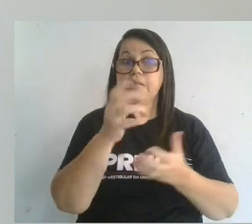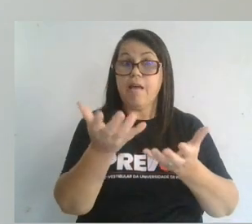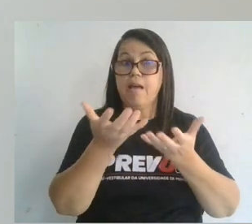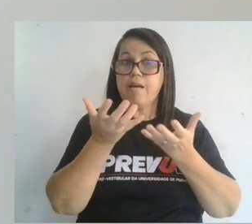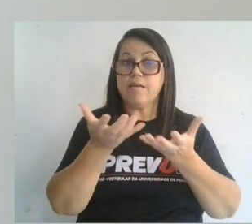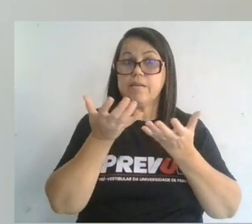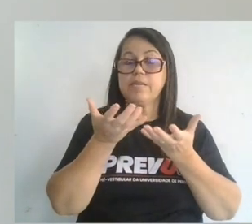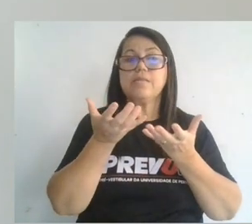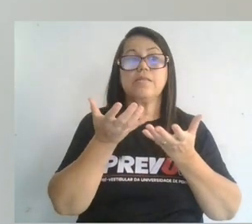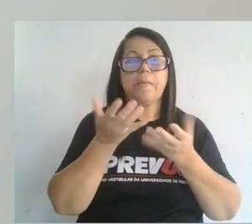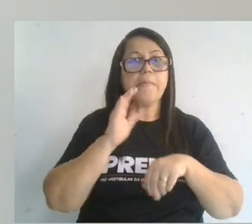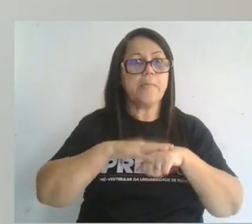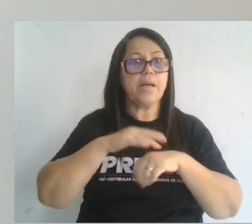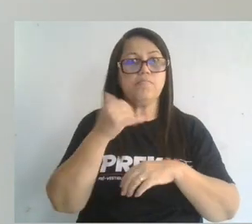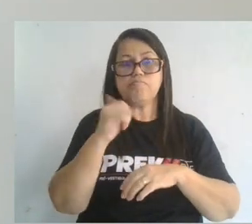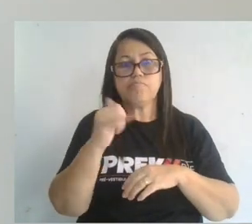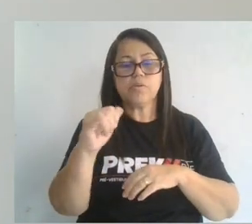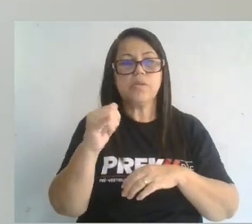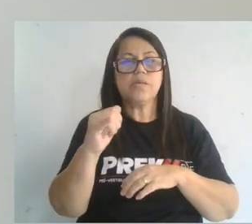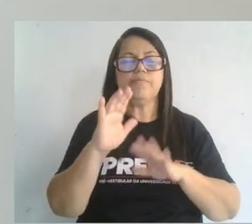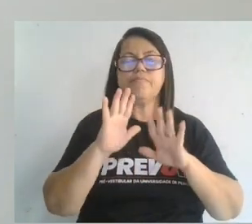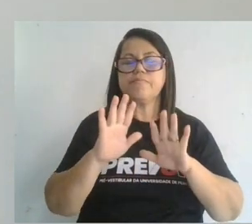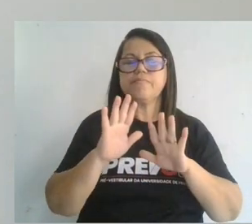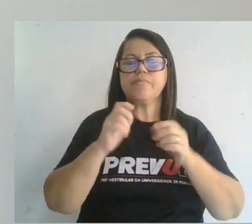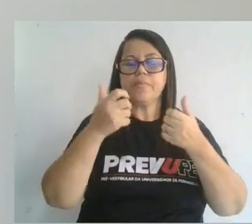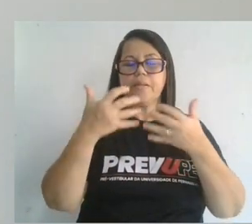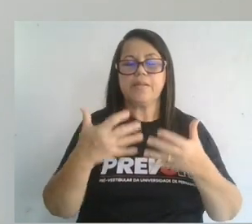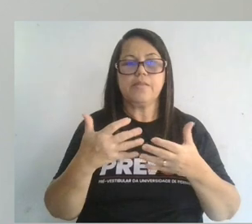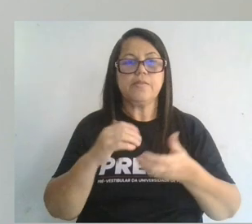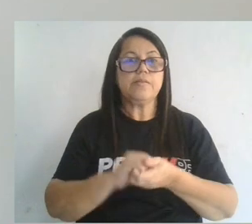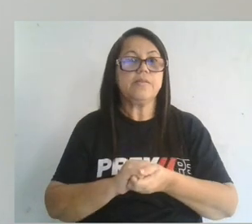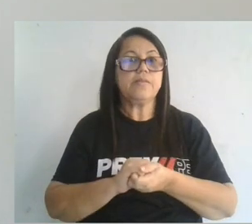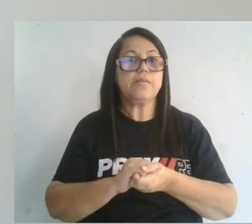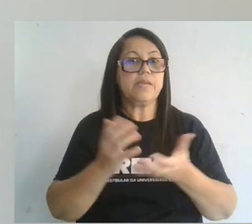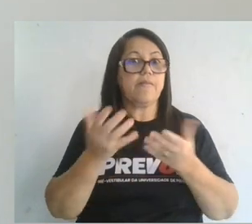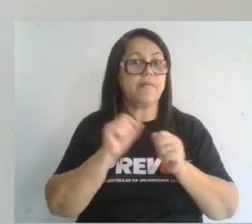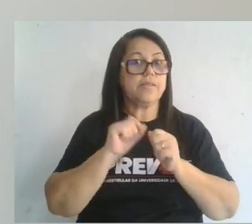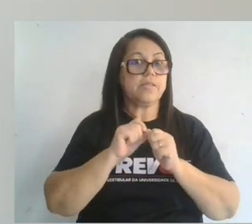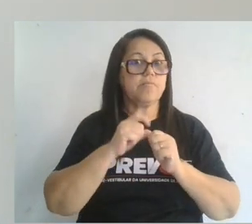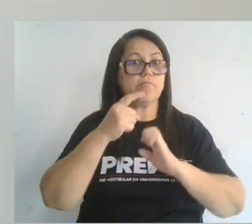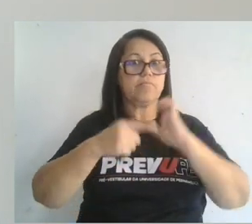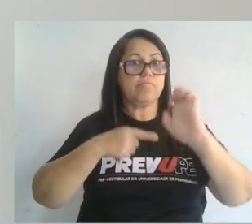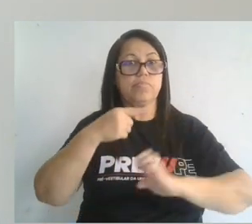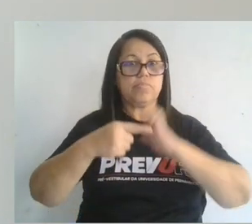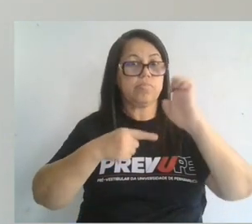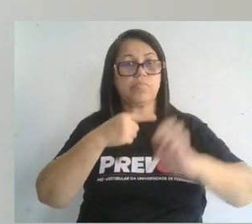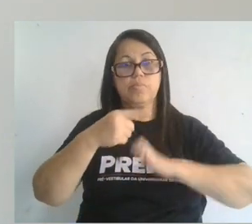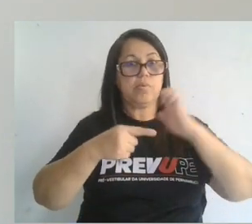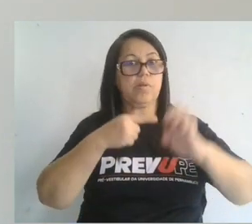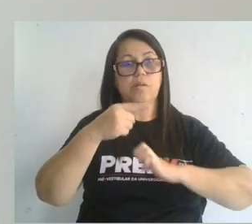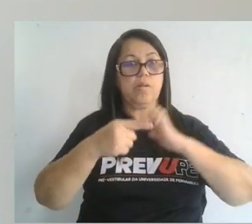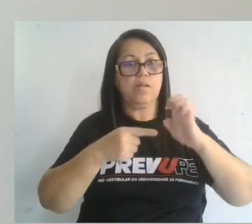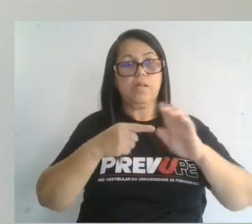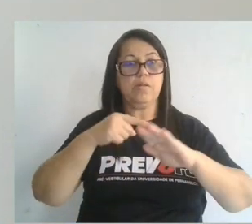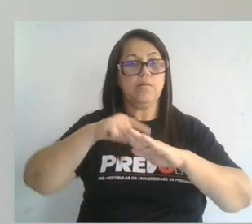quer aumentar a corrente elétrica, em outras palavras, se você quer fazer com que os elétrons